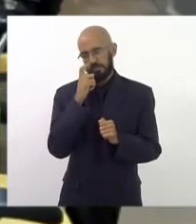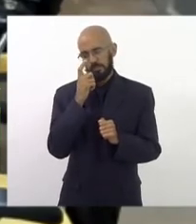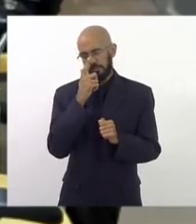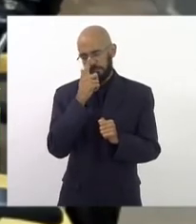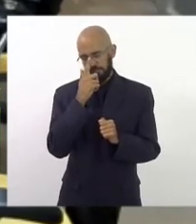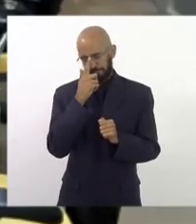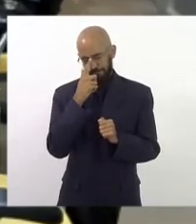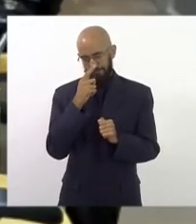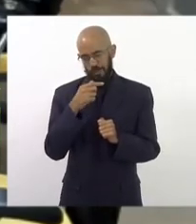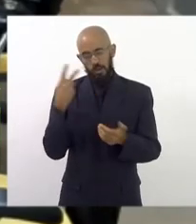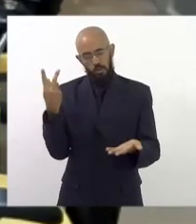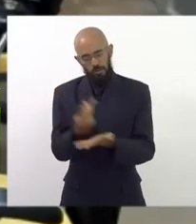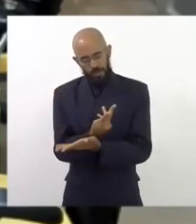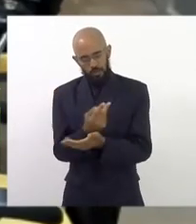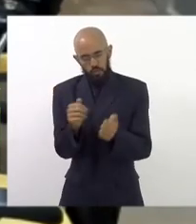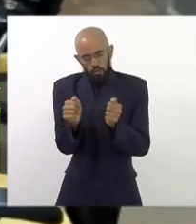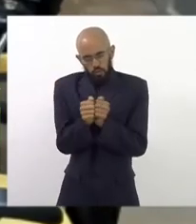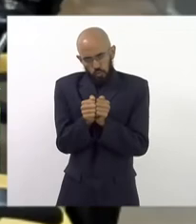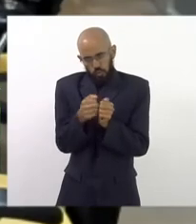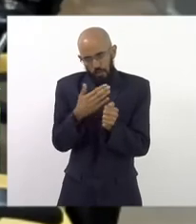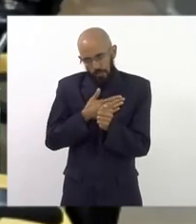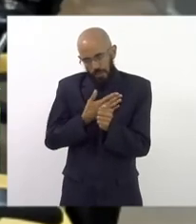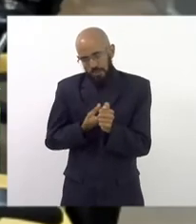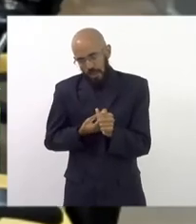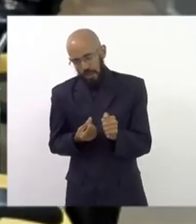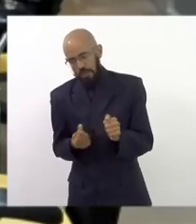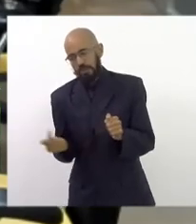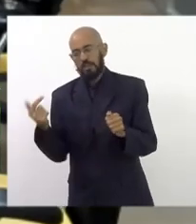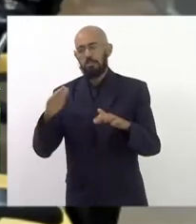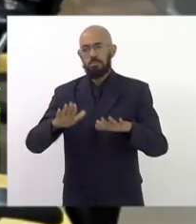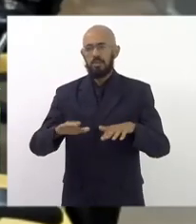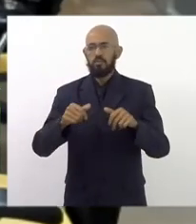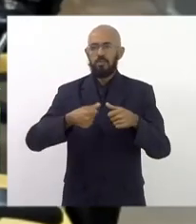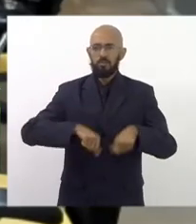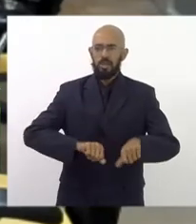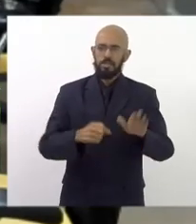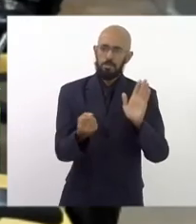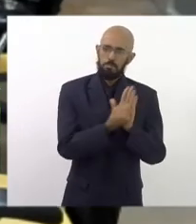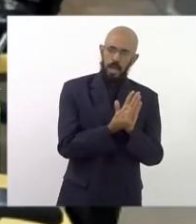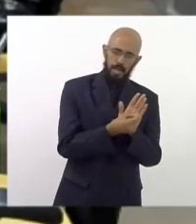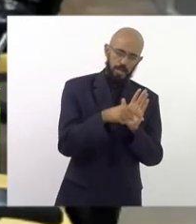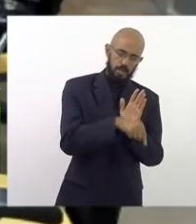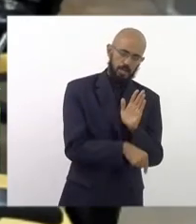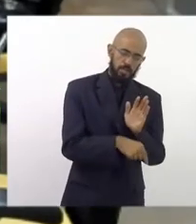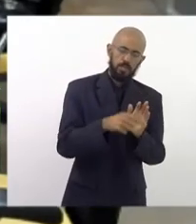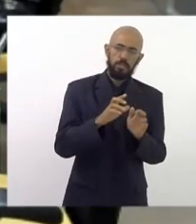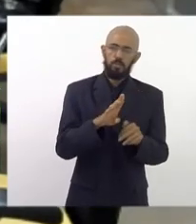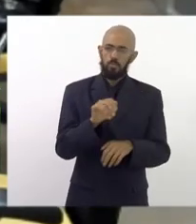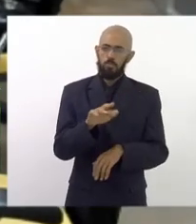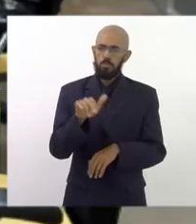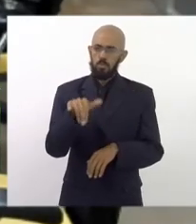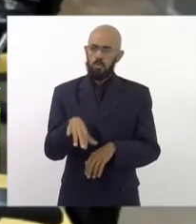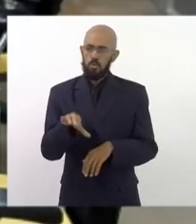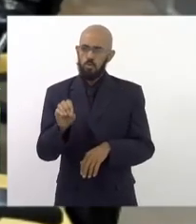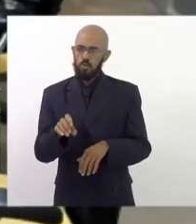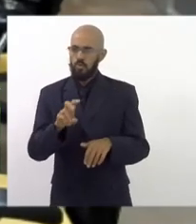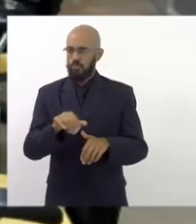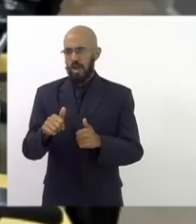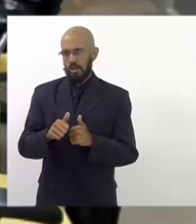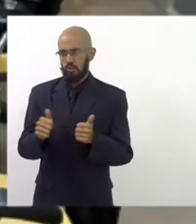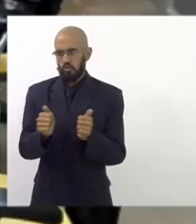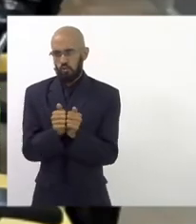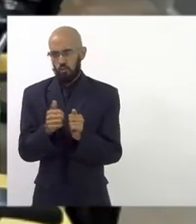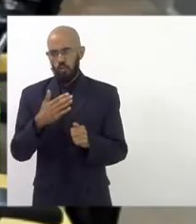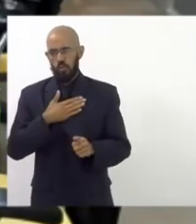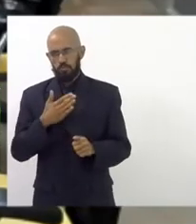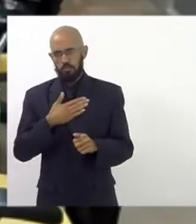com a nossa saída, mas estamos deixando esse legado para todos. O Bruno vai me acompanhar também, vai comigo lá